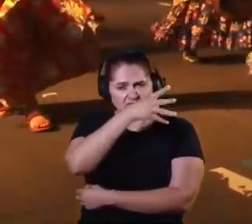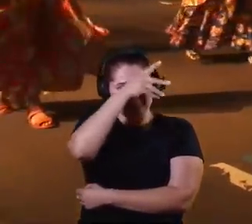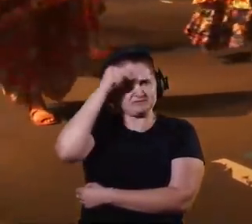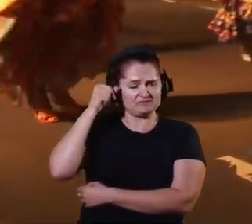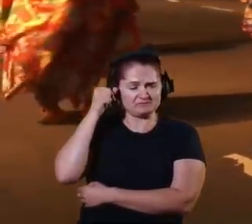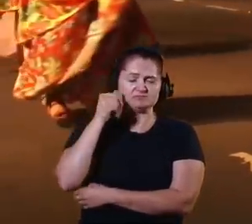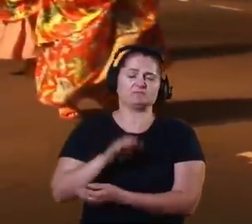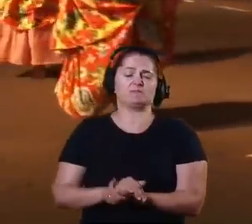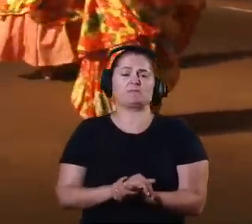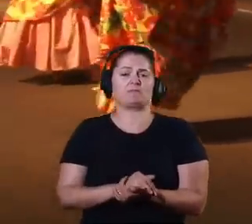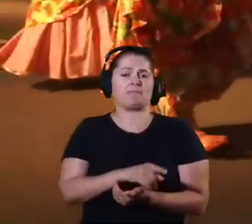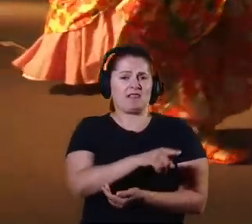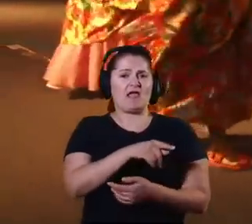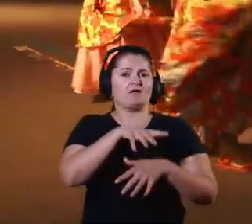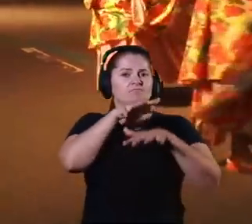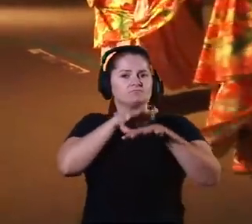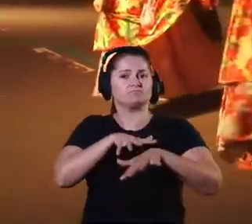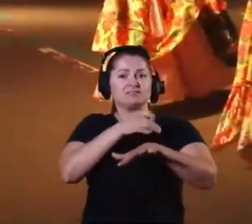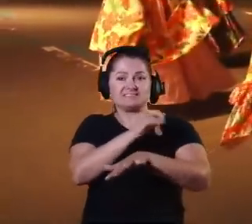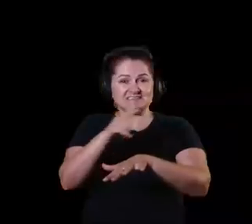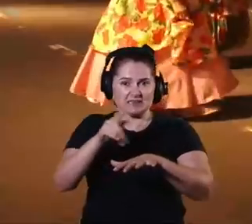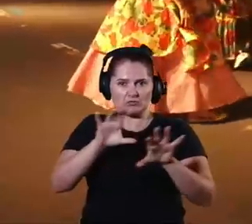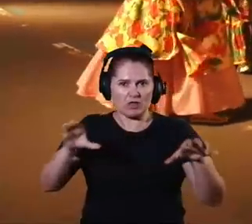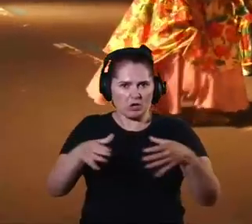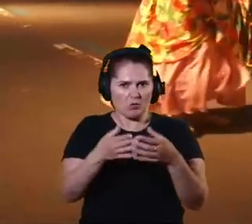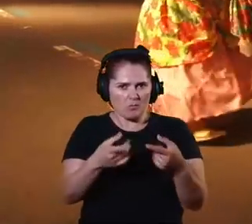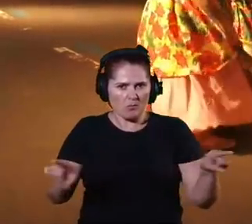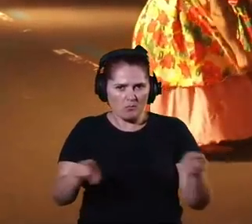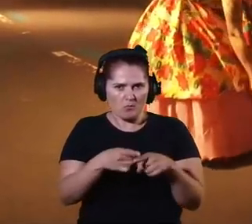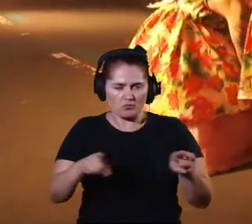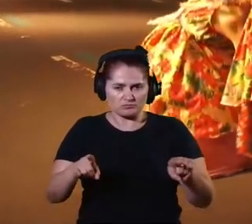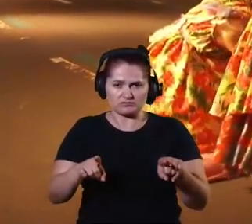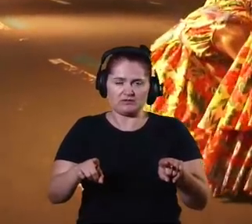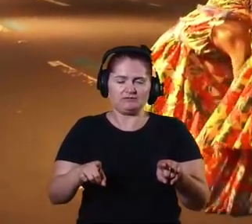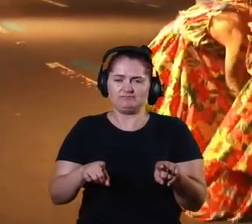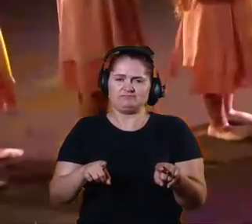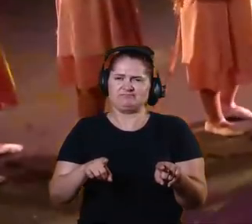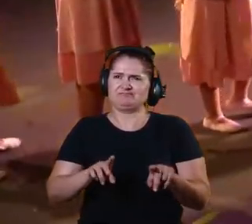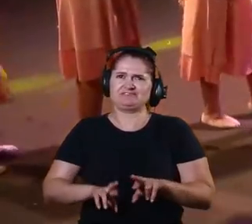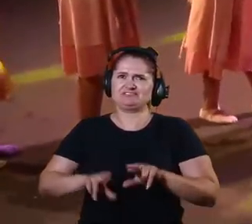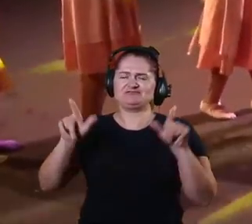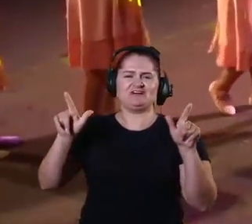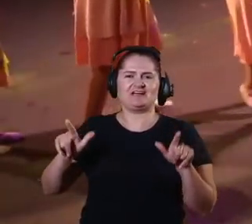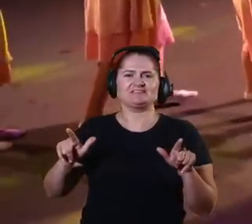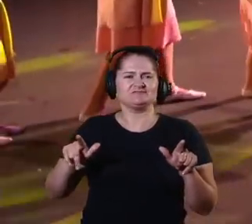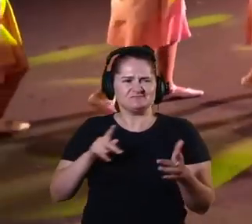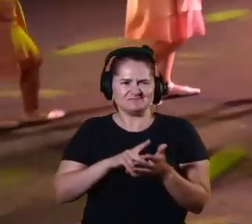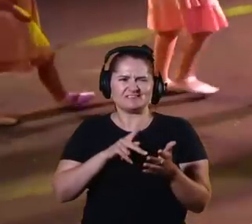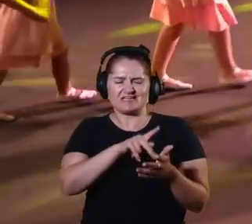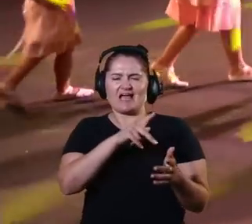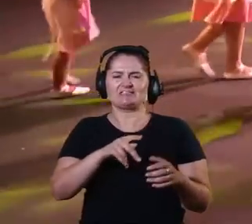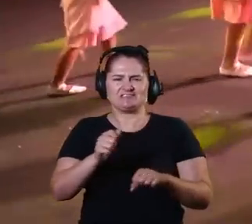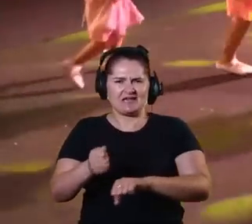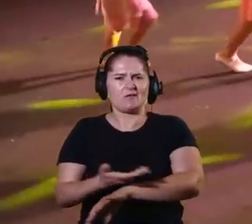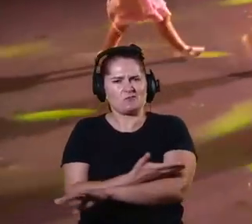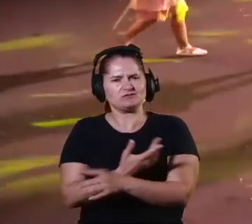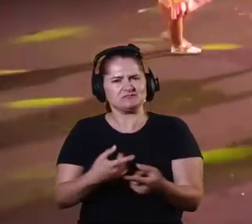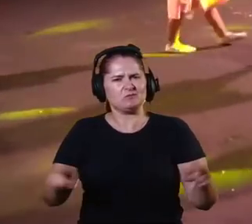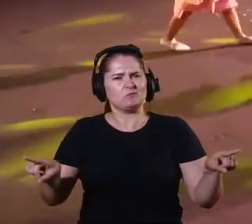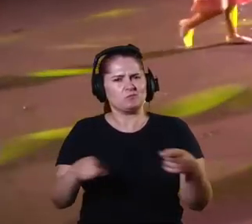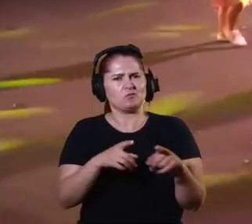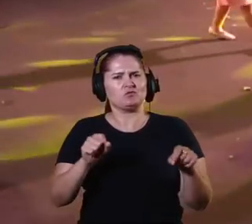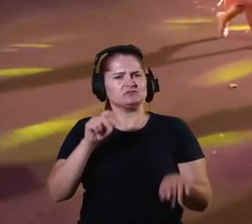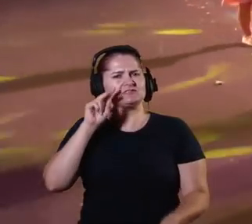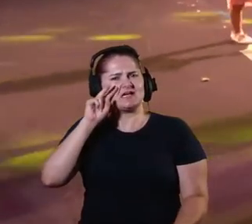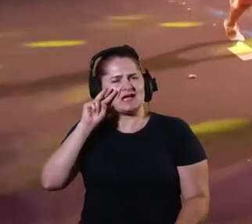esse desfile não seria o mesmo se não fosse a presença da orquestra. Então, da nossa parte, o reconhecimento a